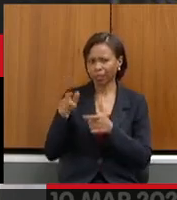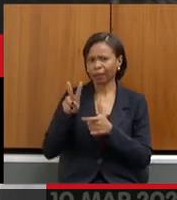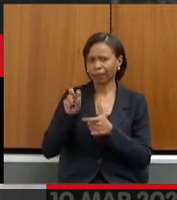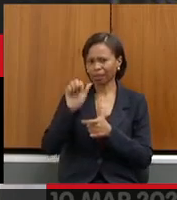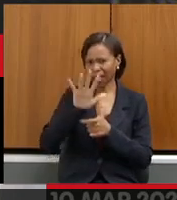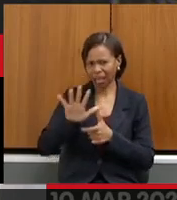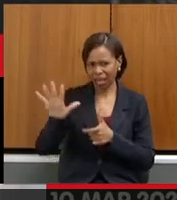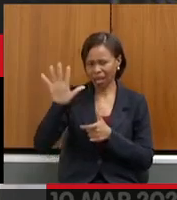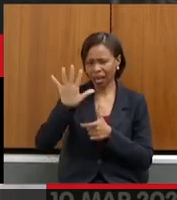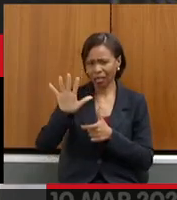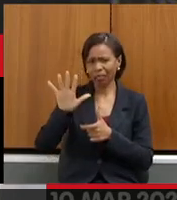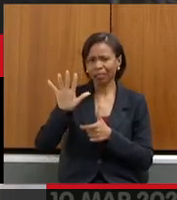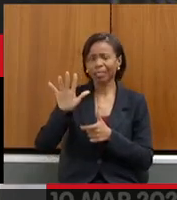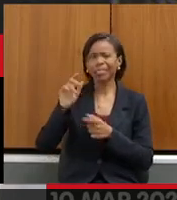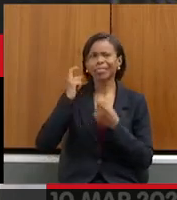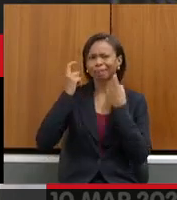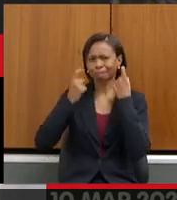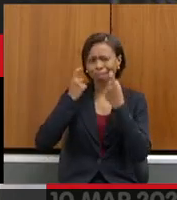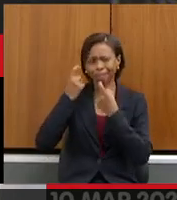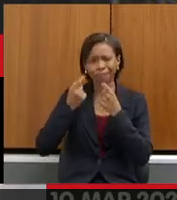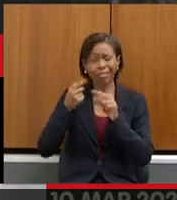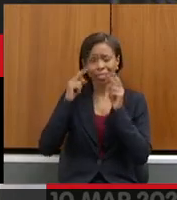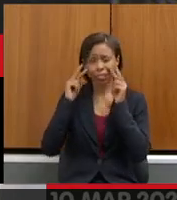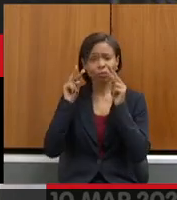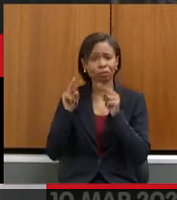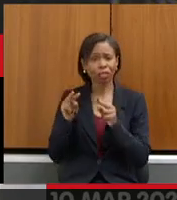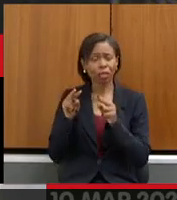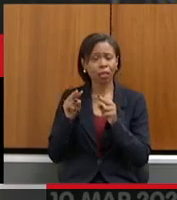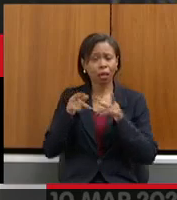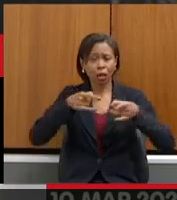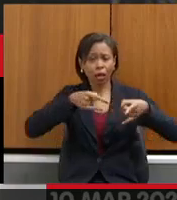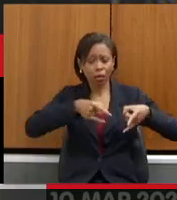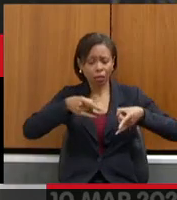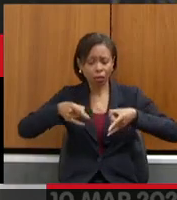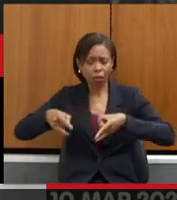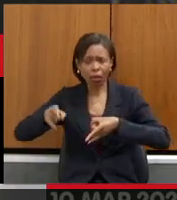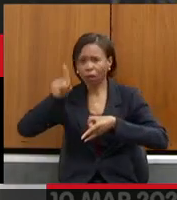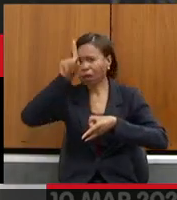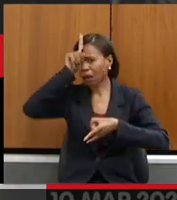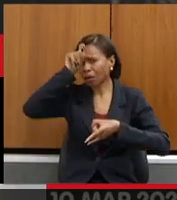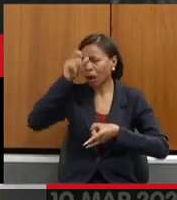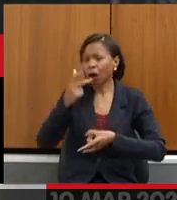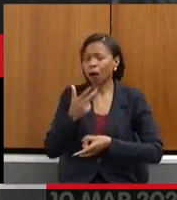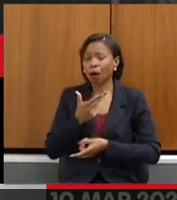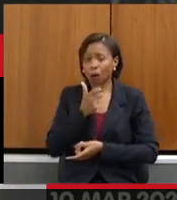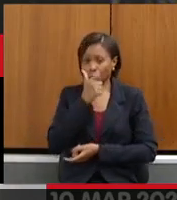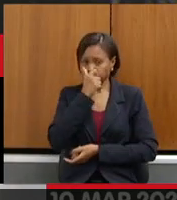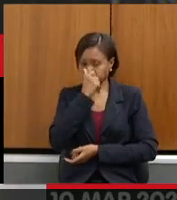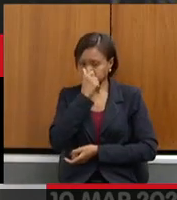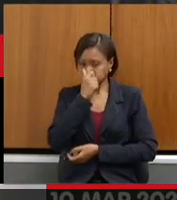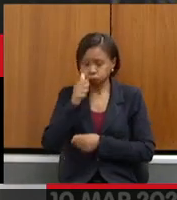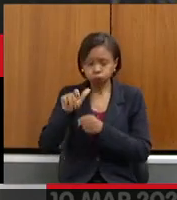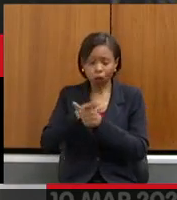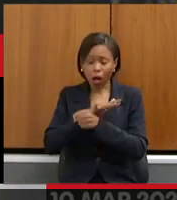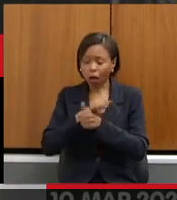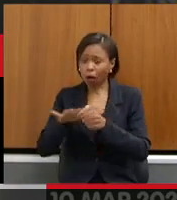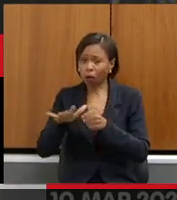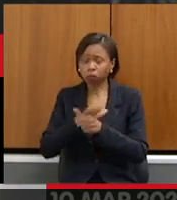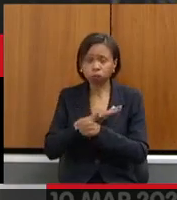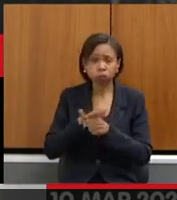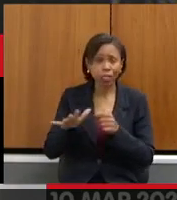temos visto cada vez mais o número de leitos cheios abarrotados o momento